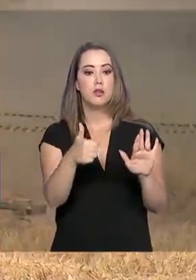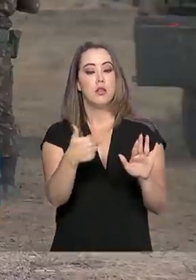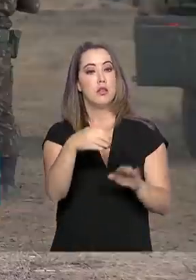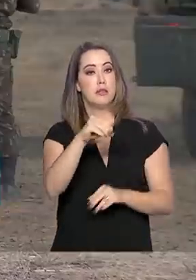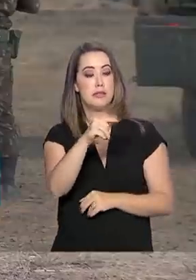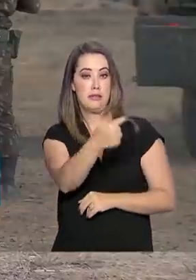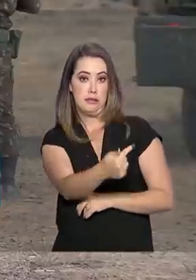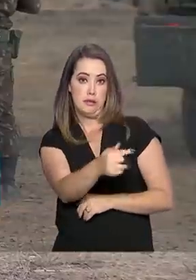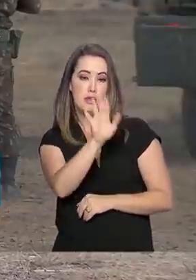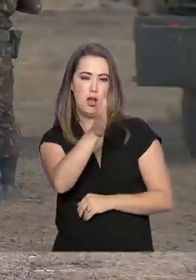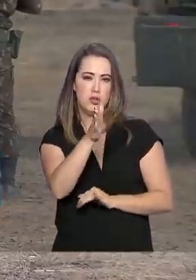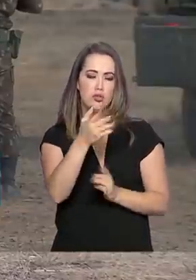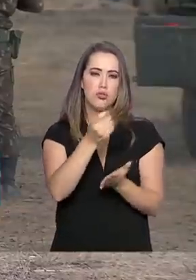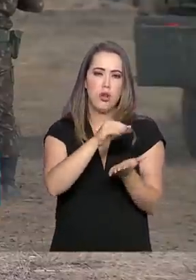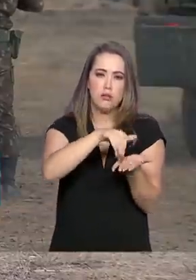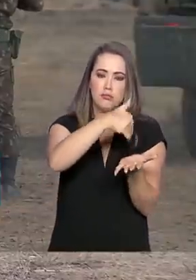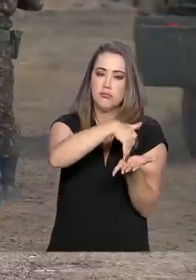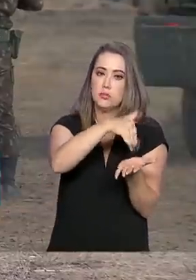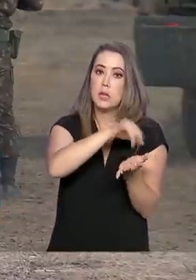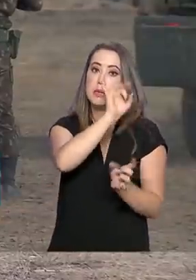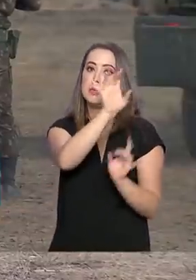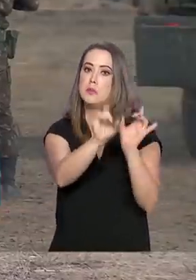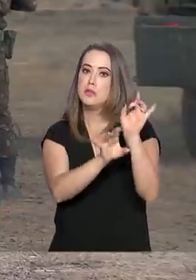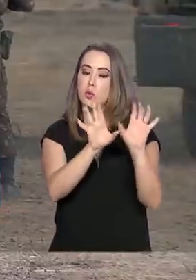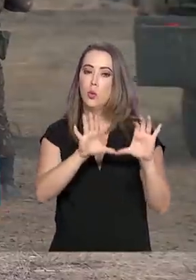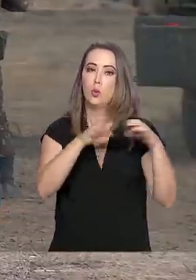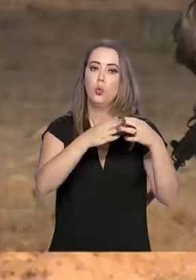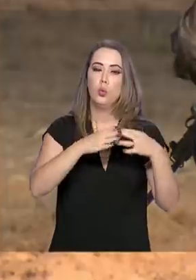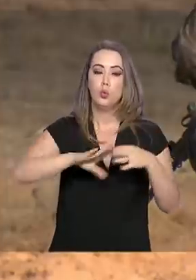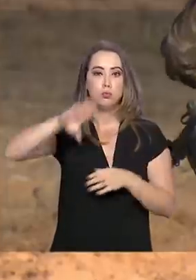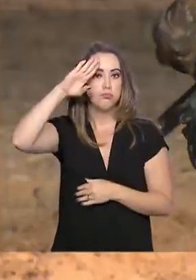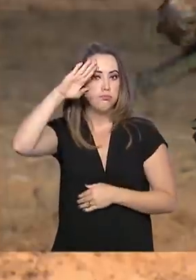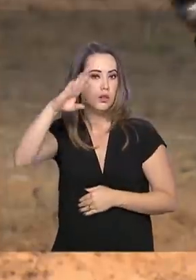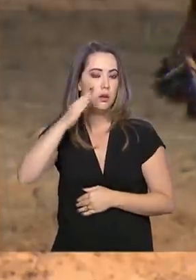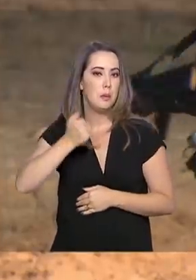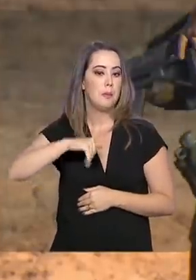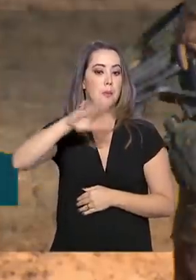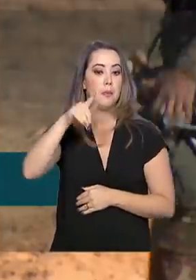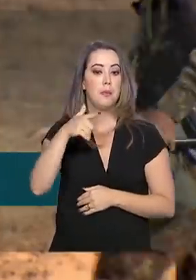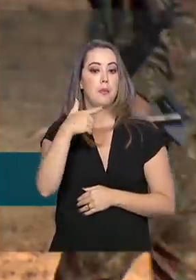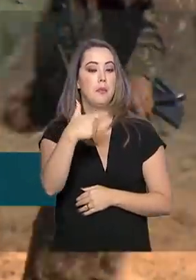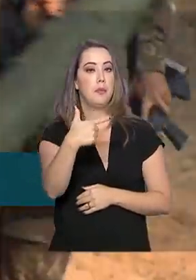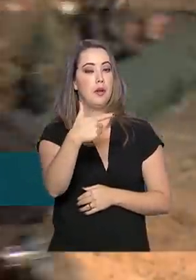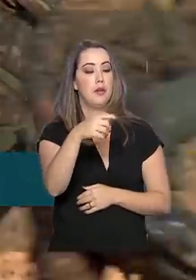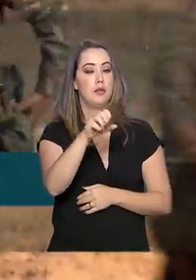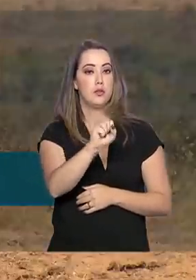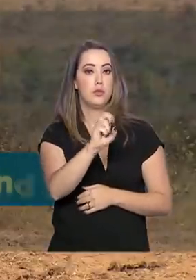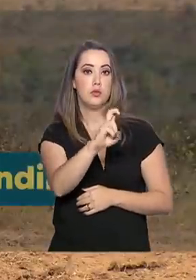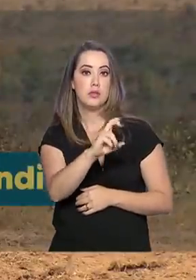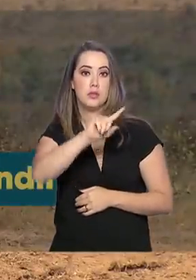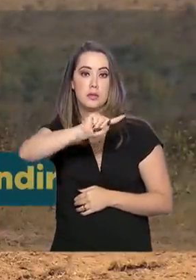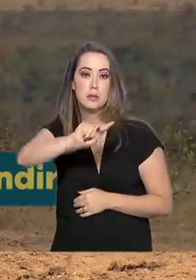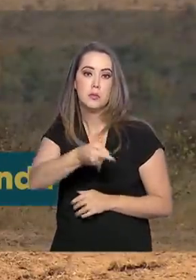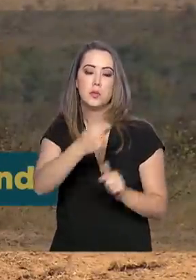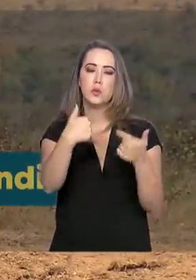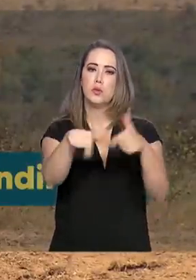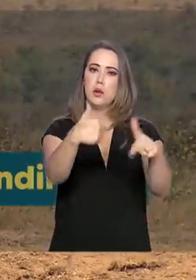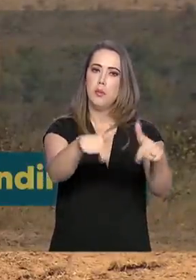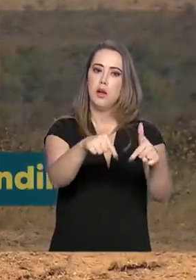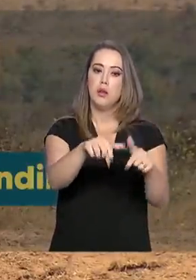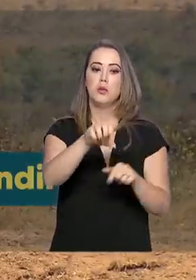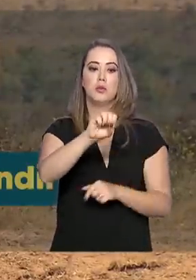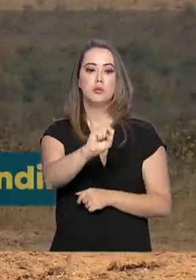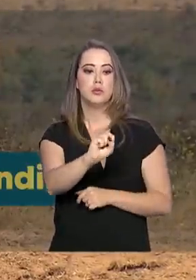cadastradas como sendo especificamente da área de defesa, geram mais de 285 mil empregos diretos e